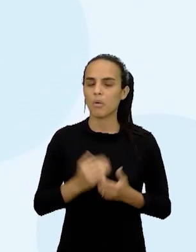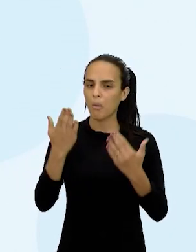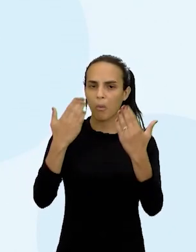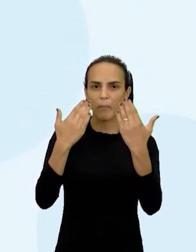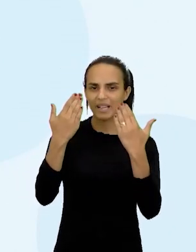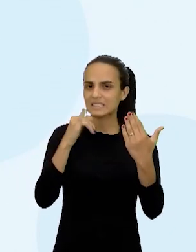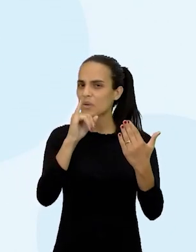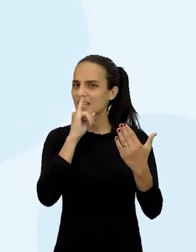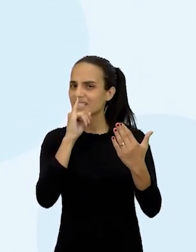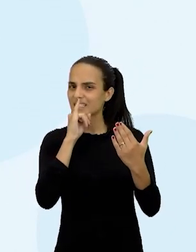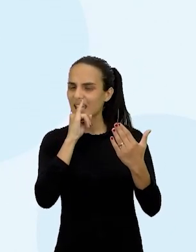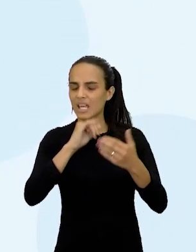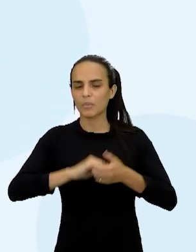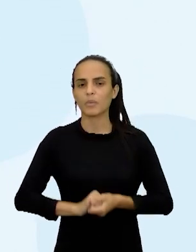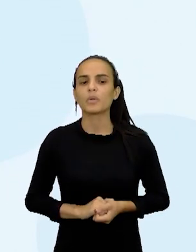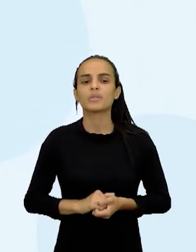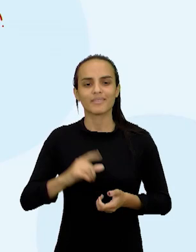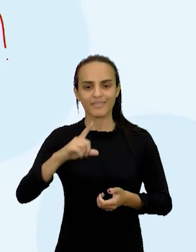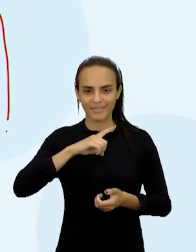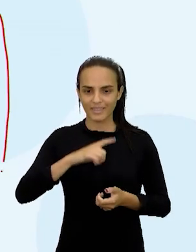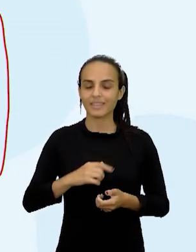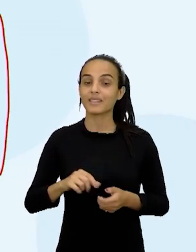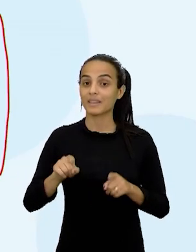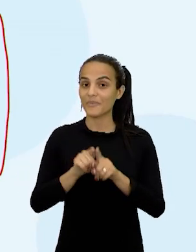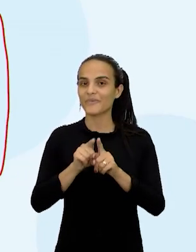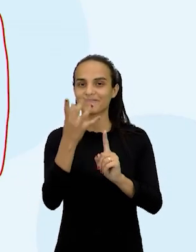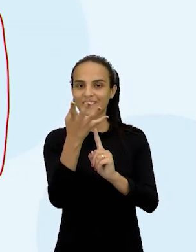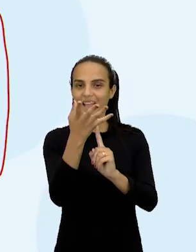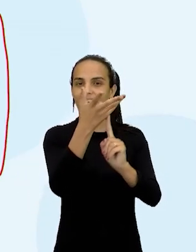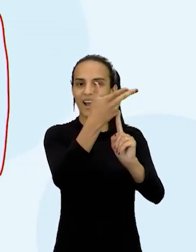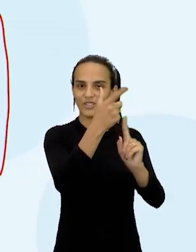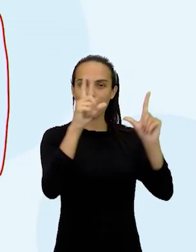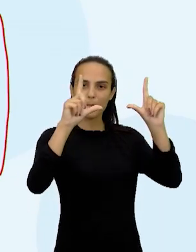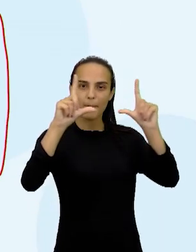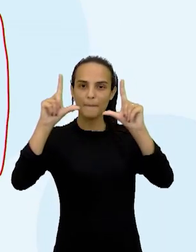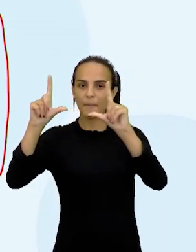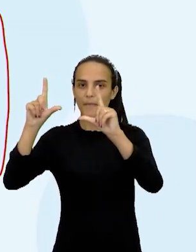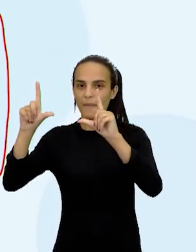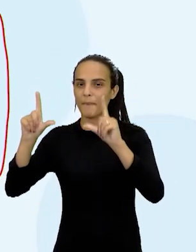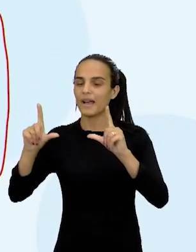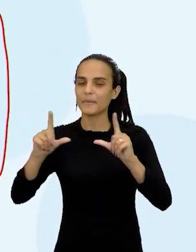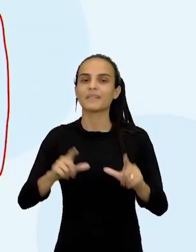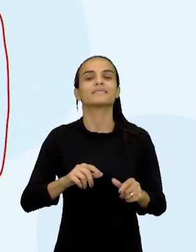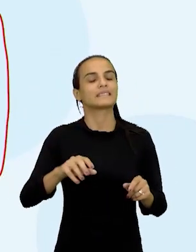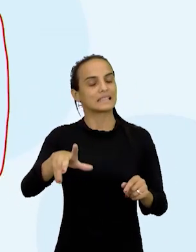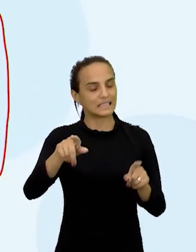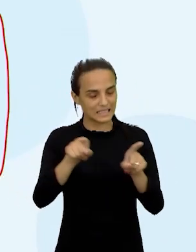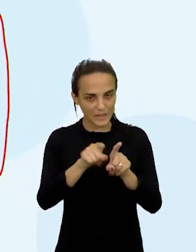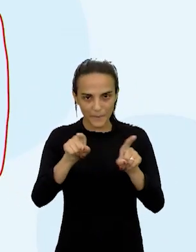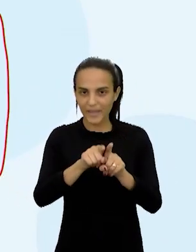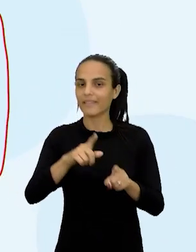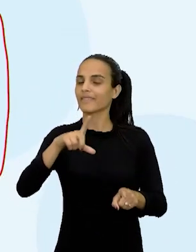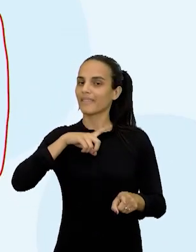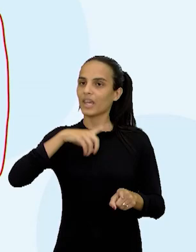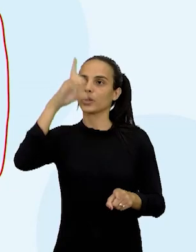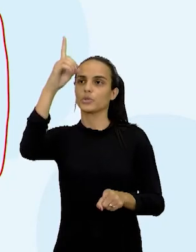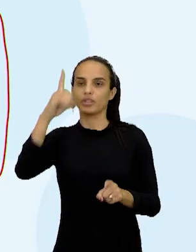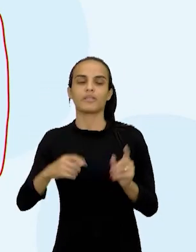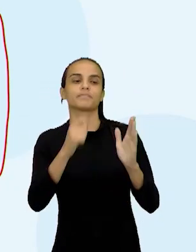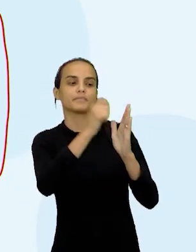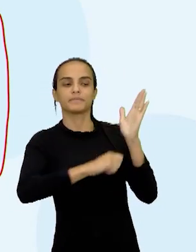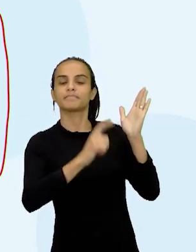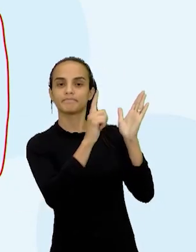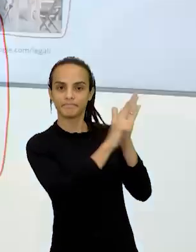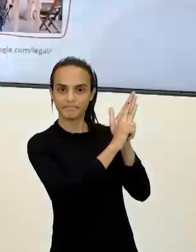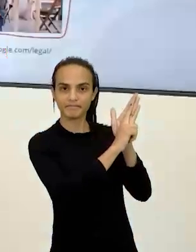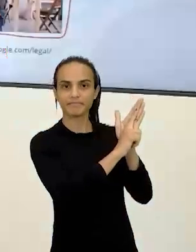direitos autorais. E obras de arte, tá? Obras de arte também têm direito autoral.